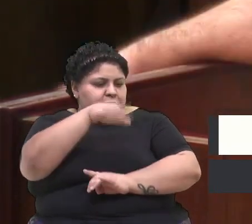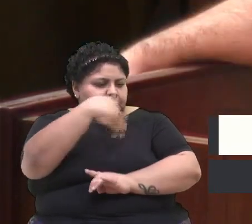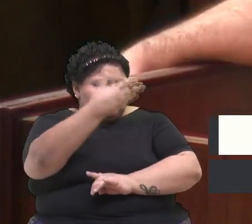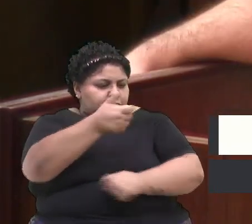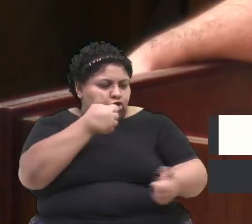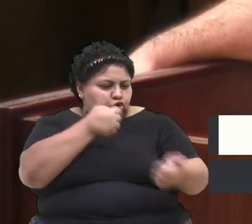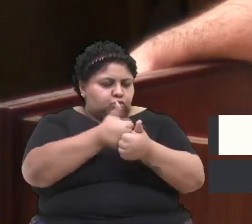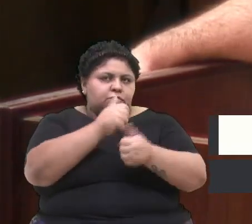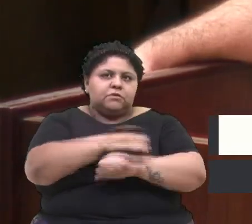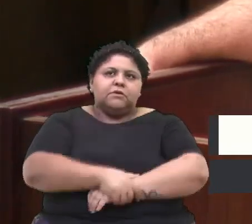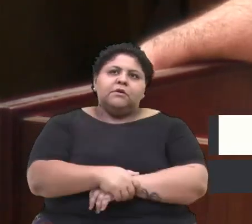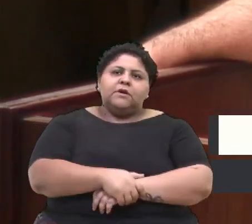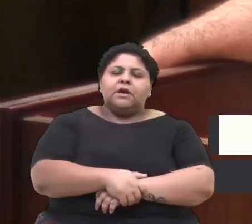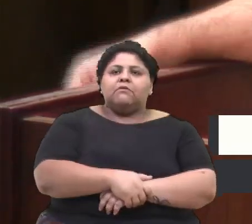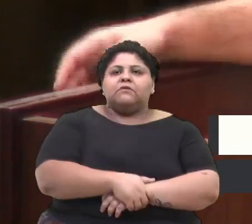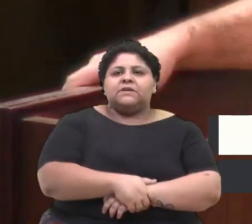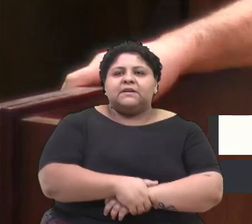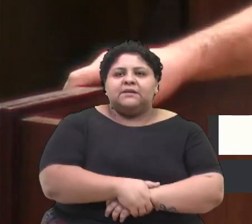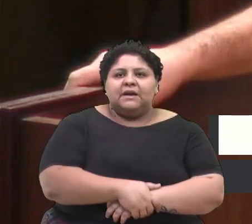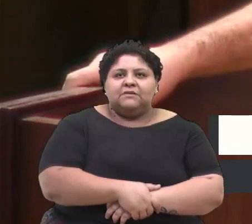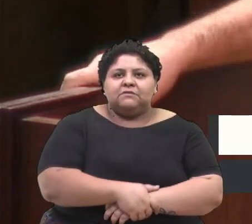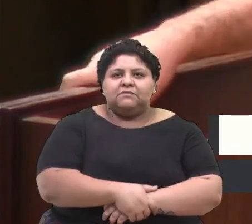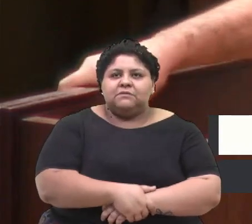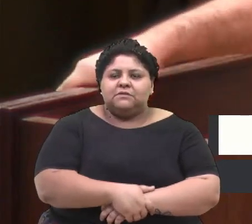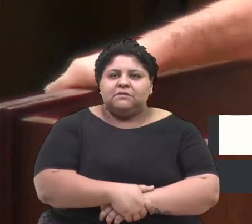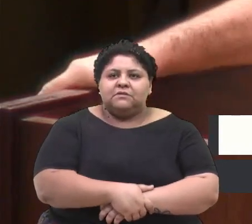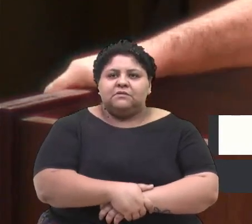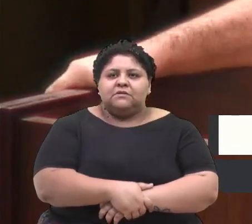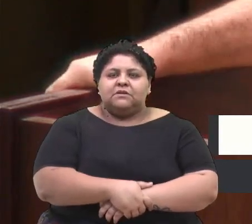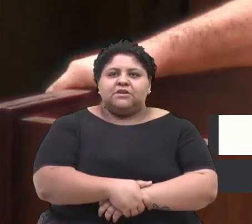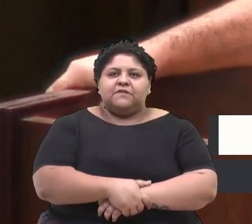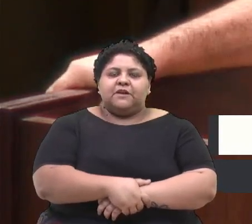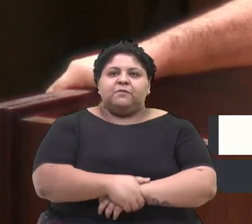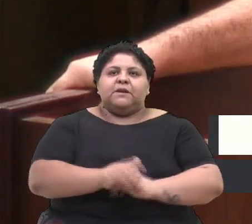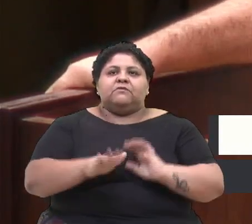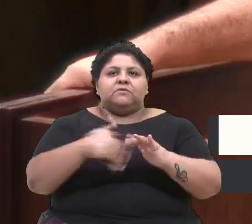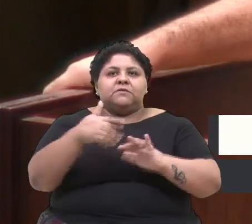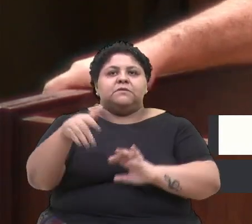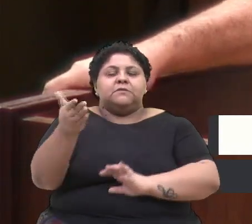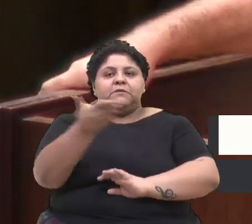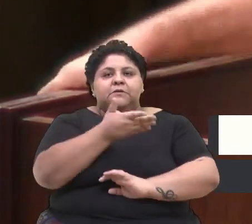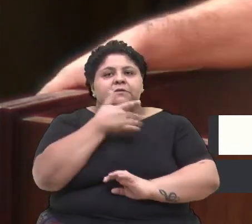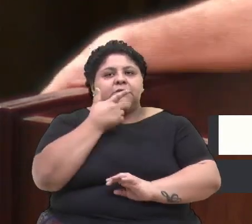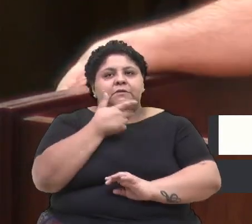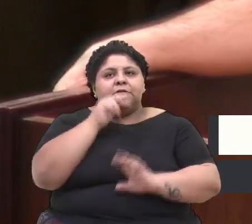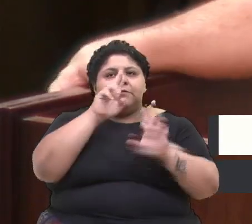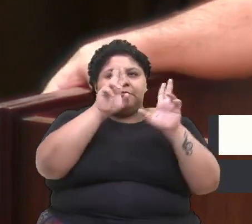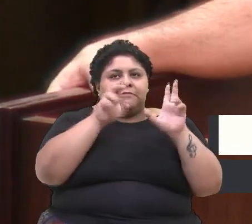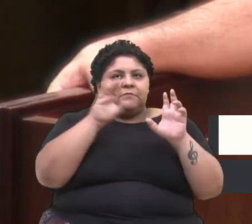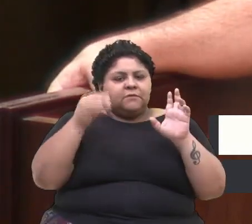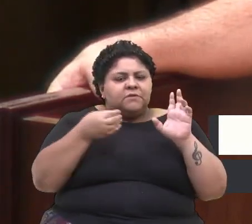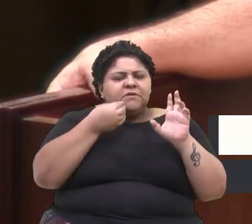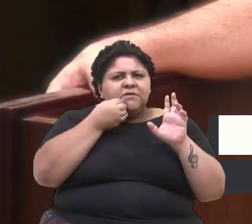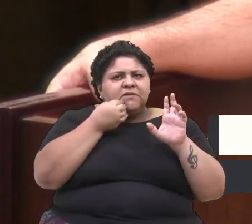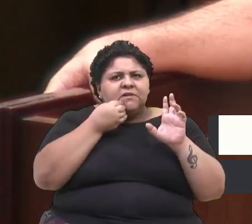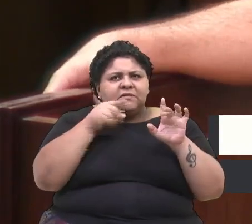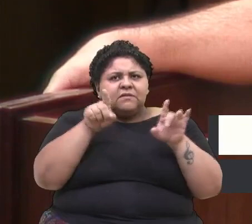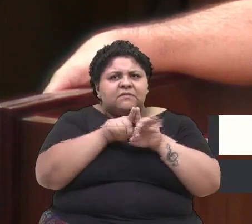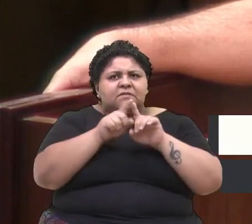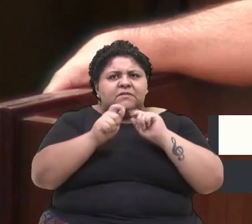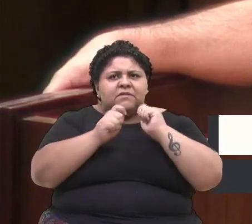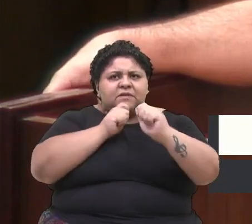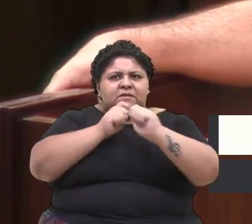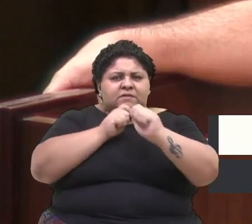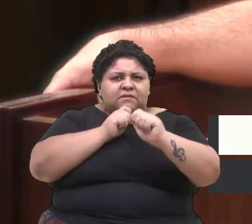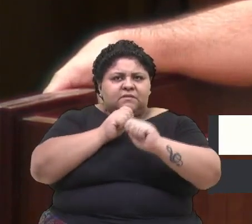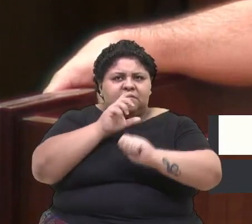juntos. Mas eu quero dizer, presidente, um tema, e eu aproveito aqui que tem a imprensa, aqui o André Tajas, do